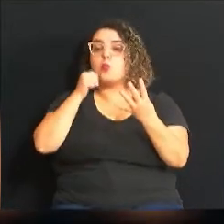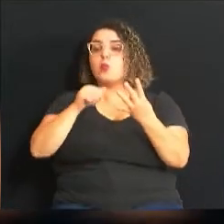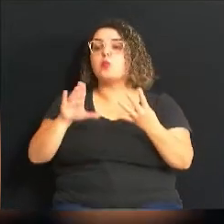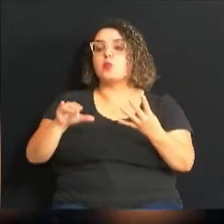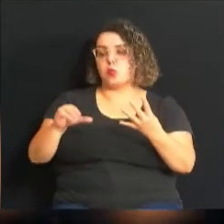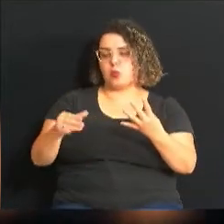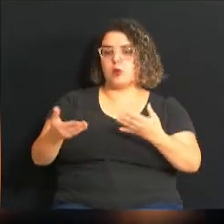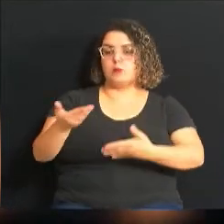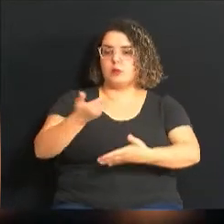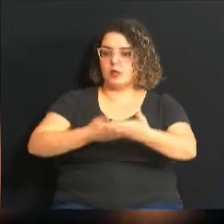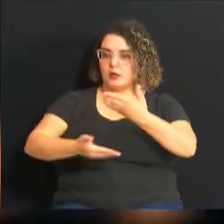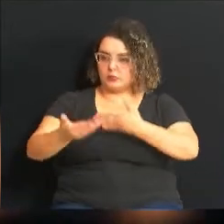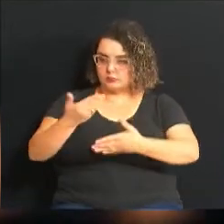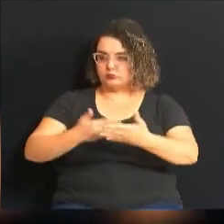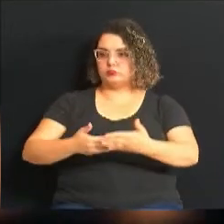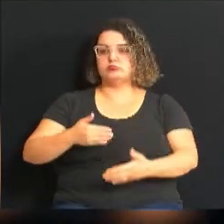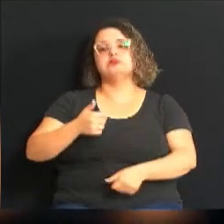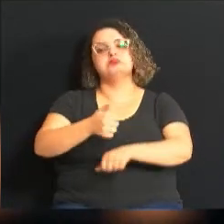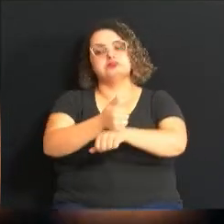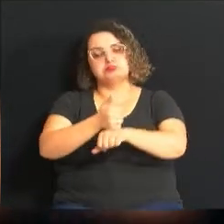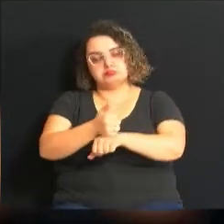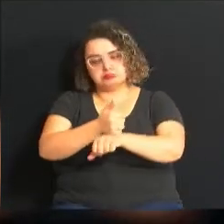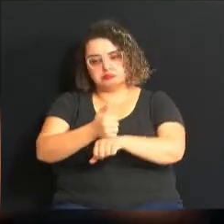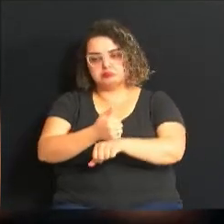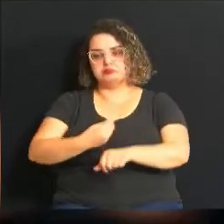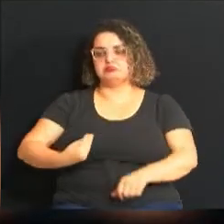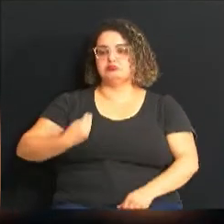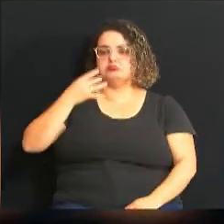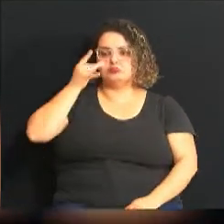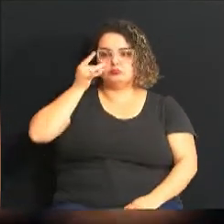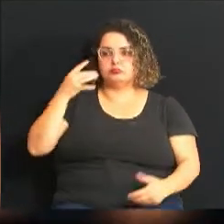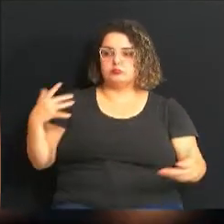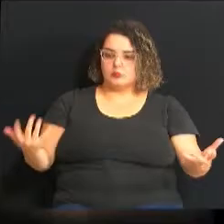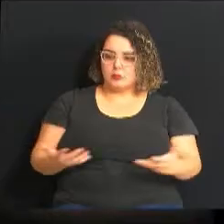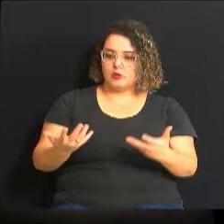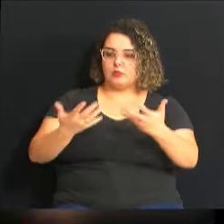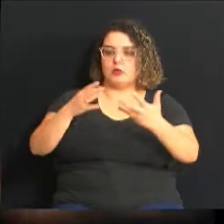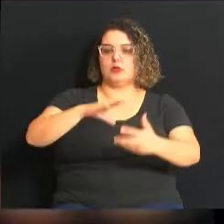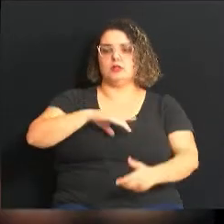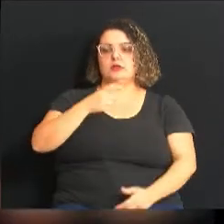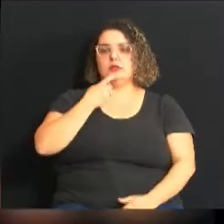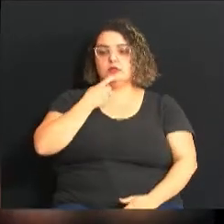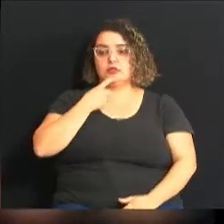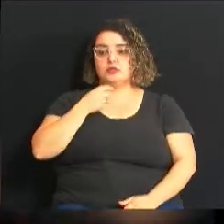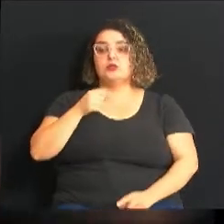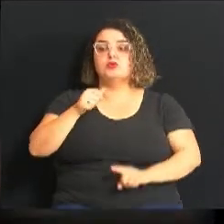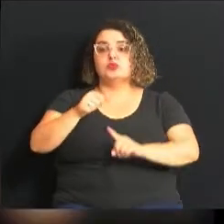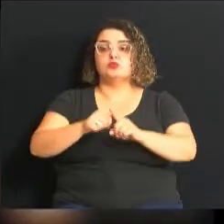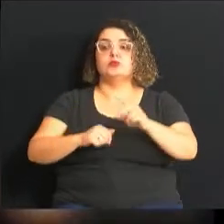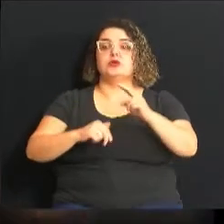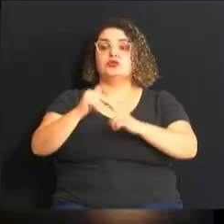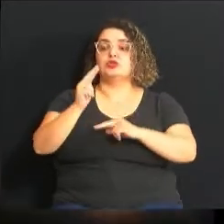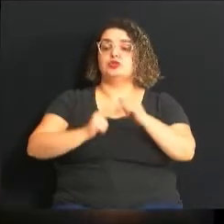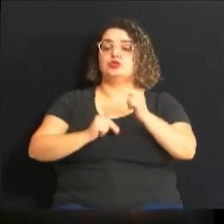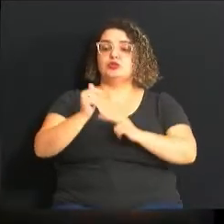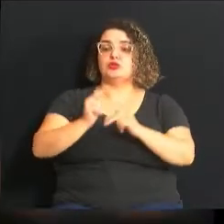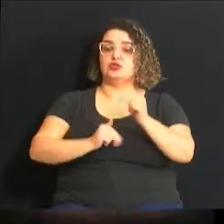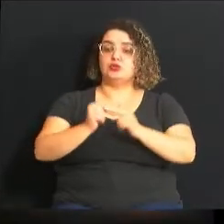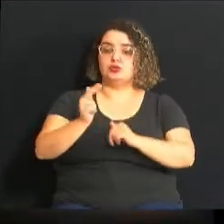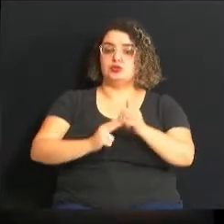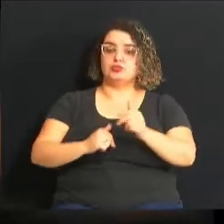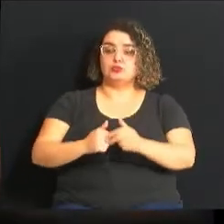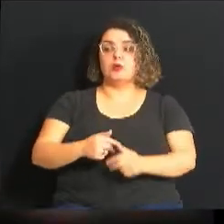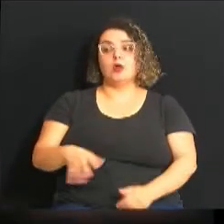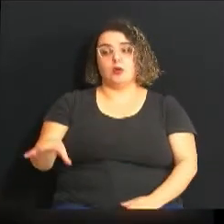suas trajetórias profissionais e contribuições para Campinas. E em junho, fechou o semestre ouvindo a